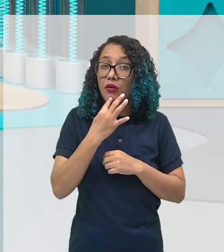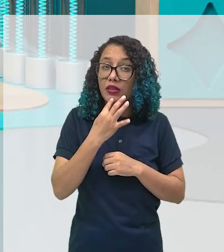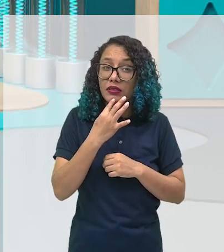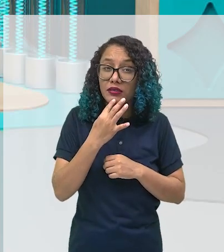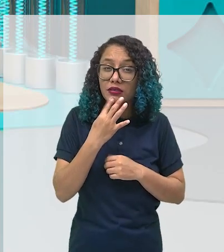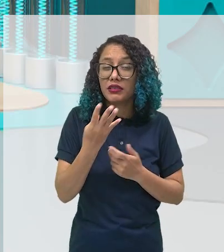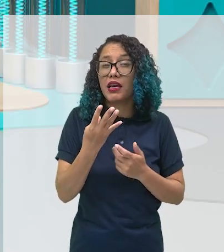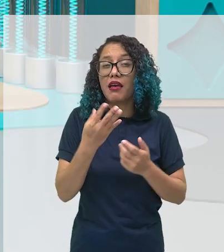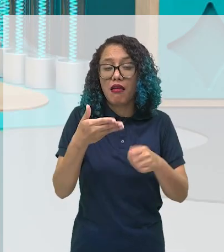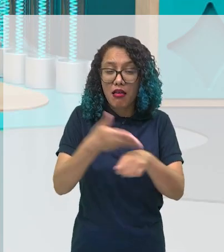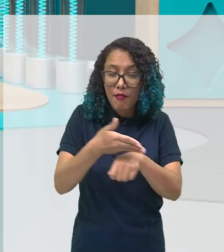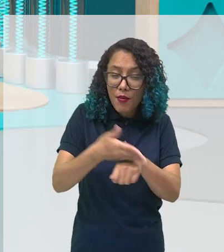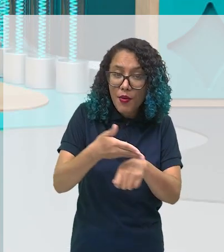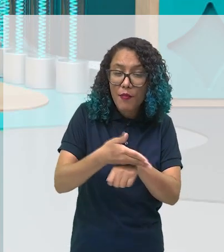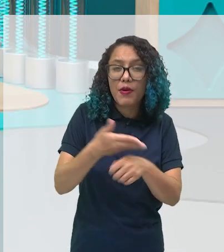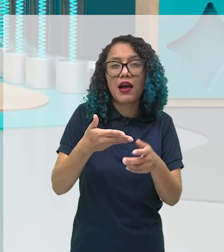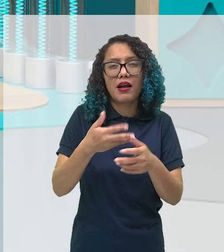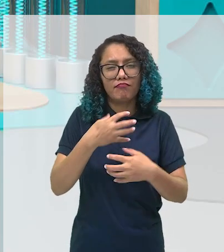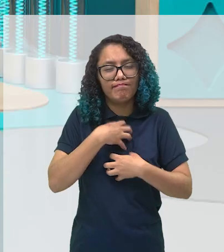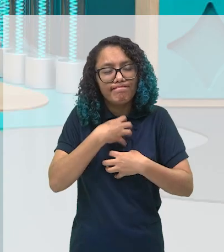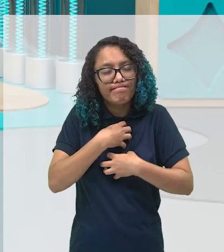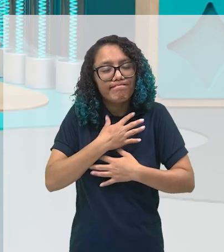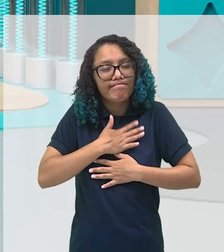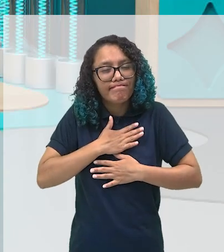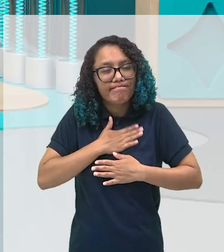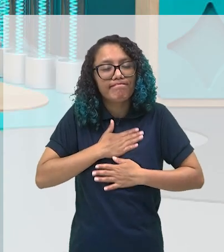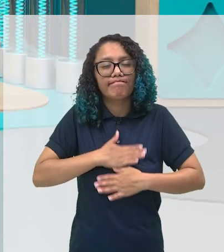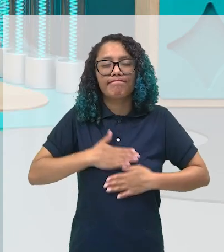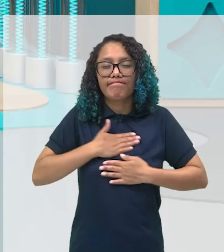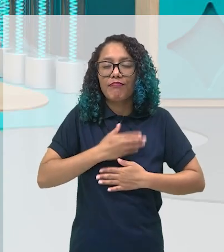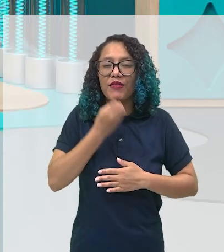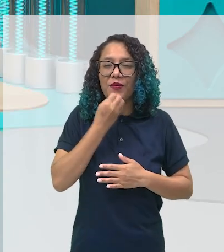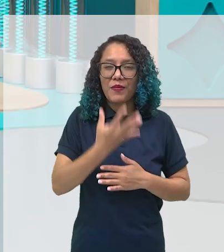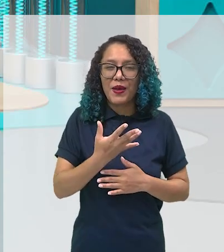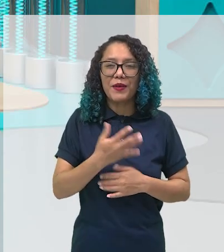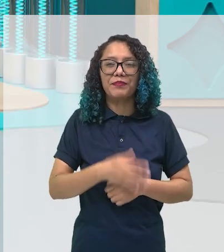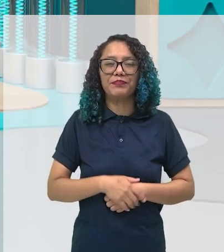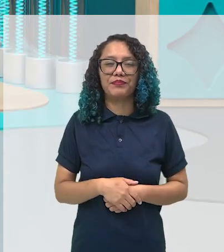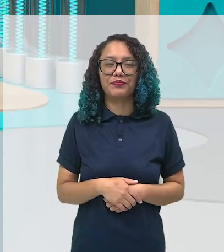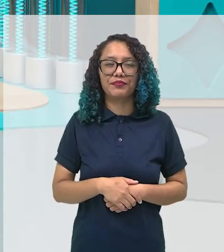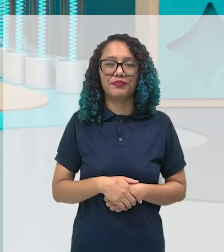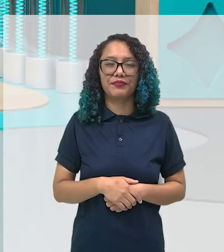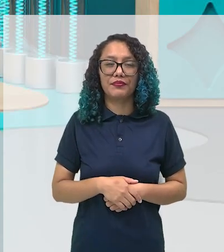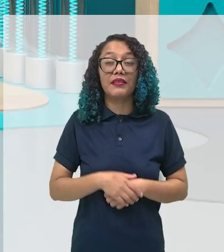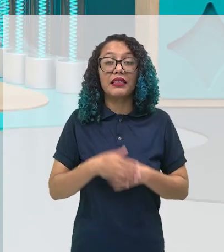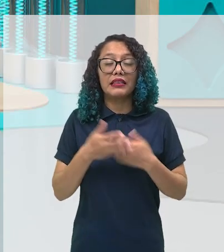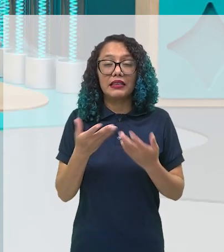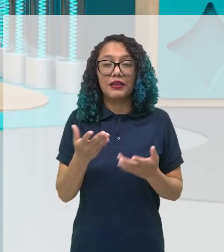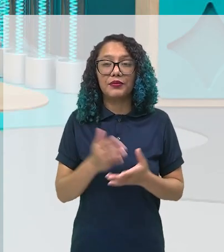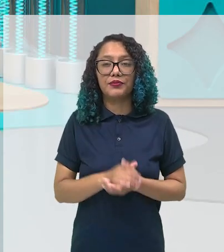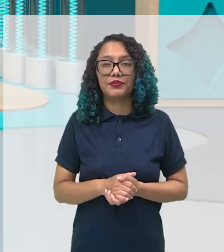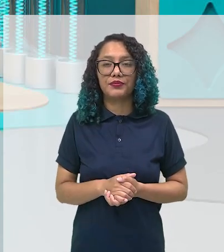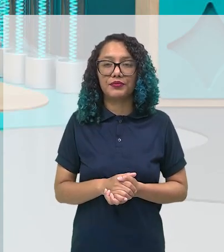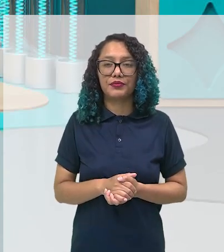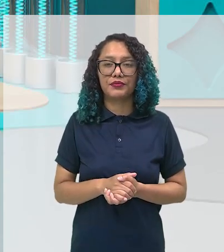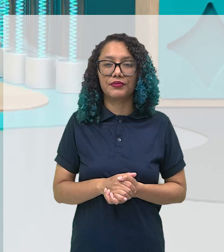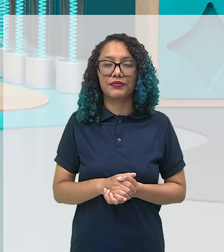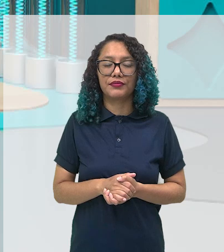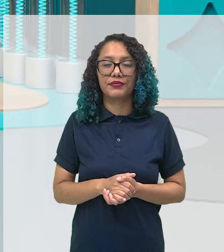você participar e se sentir bem com isso, ok? Então, esse é